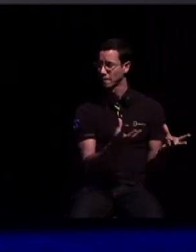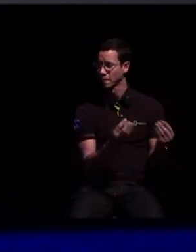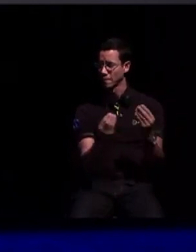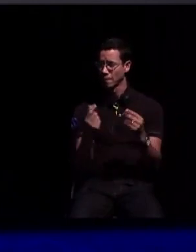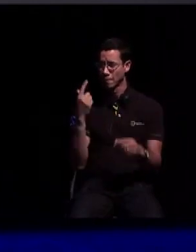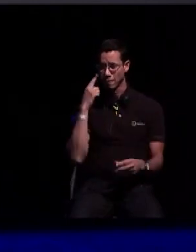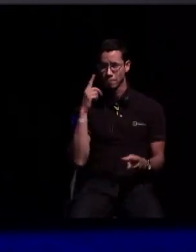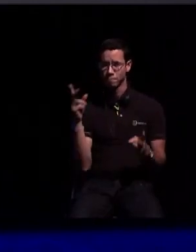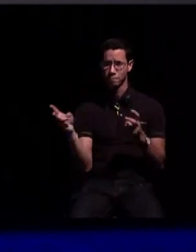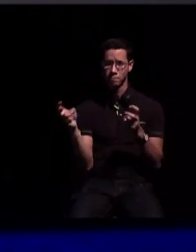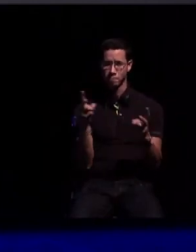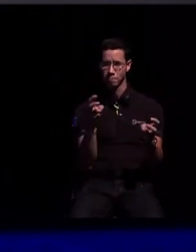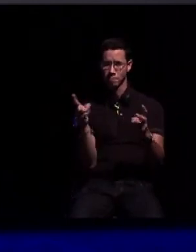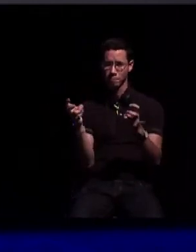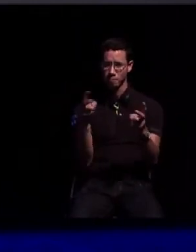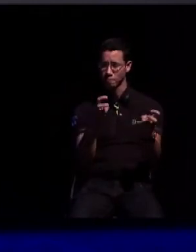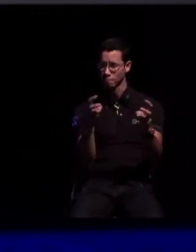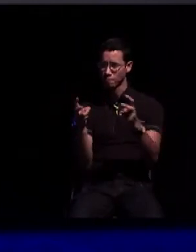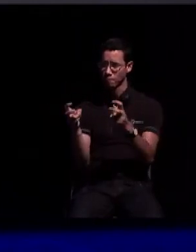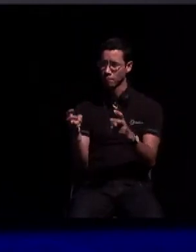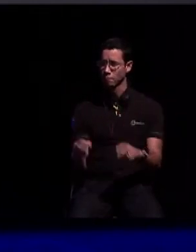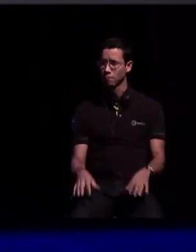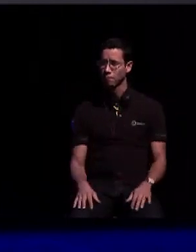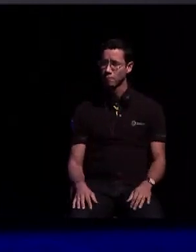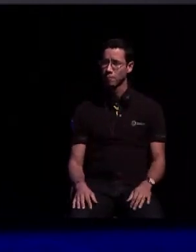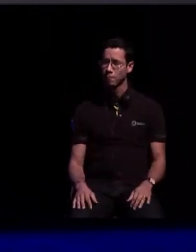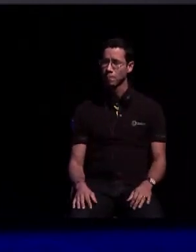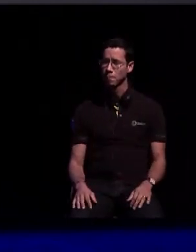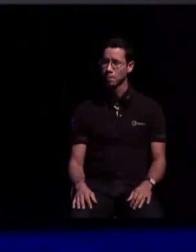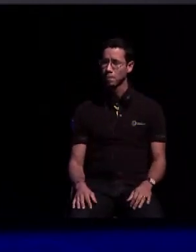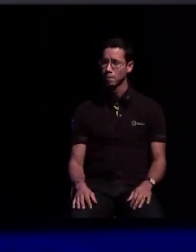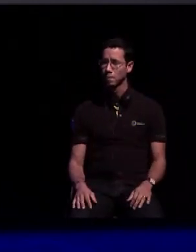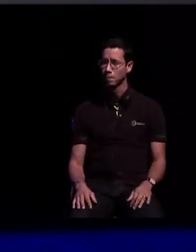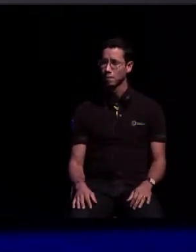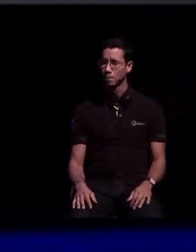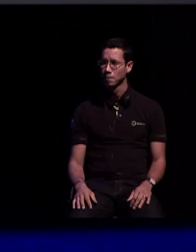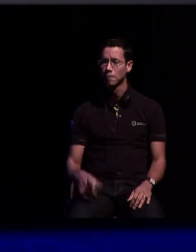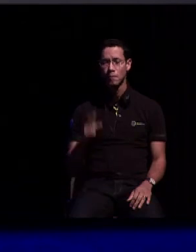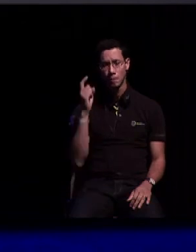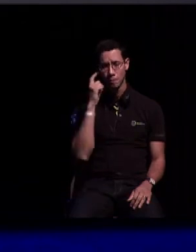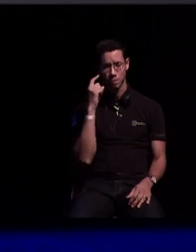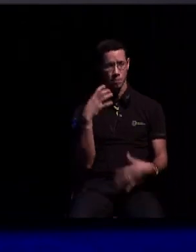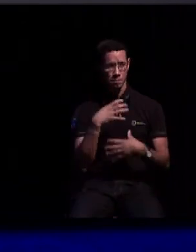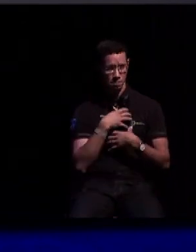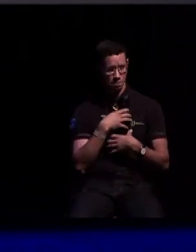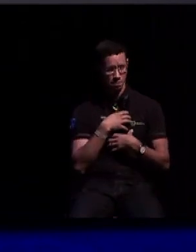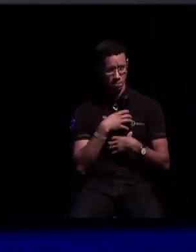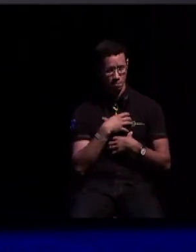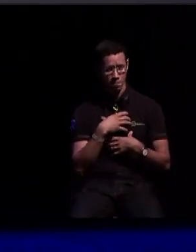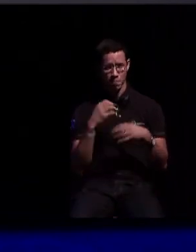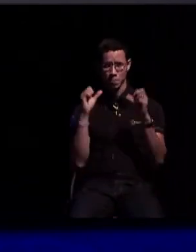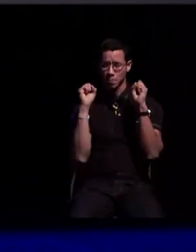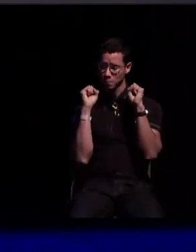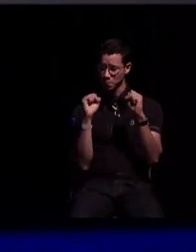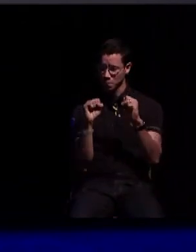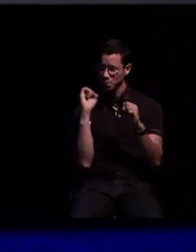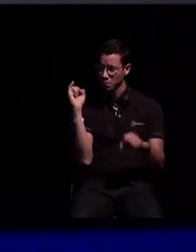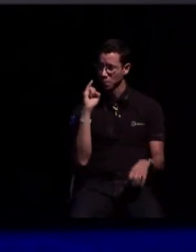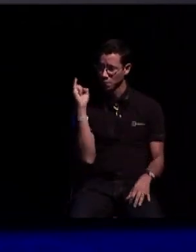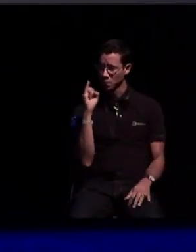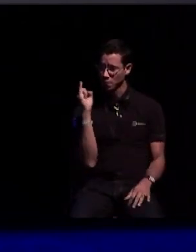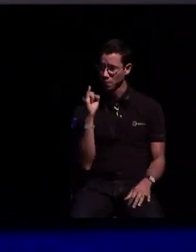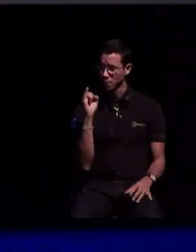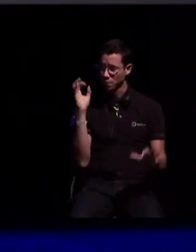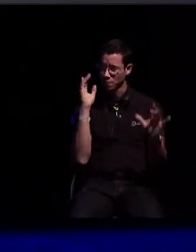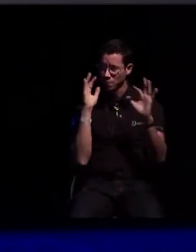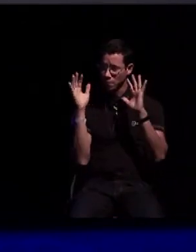de percepção que é completamente pasteurizada, etc, etc. Eu acho que uma forma que poderia ser importante, eu estava vendo